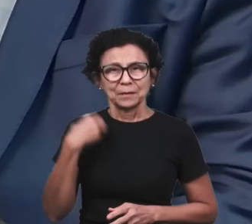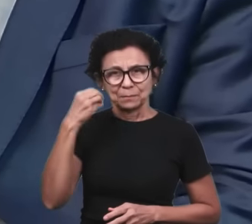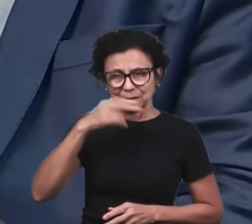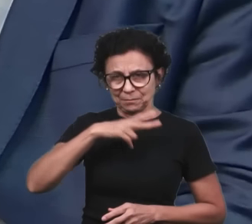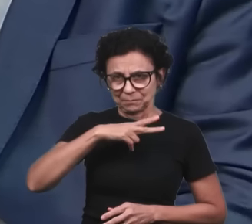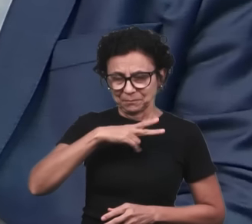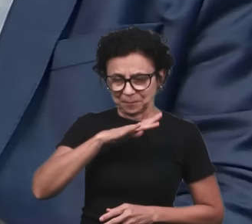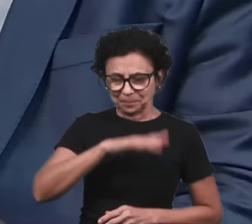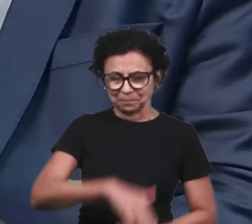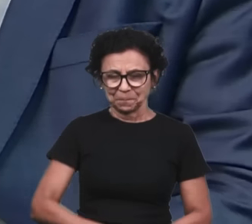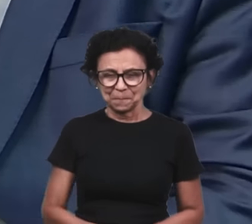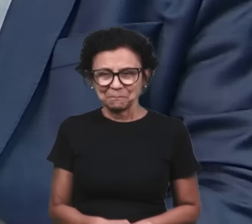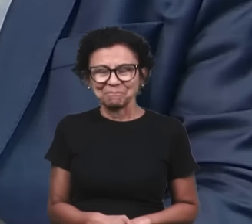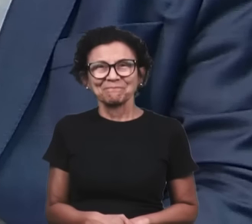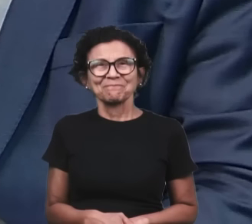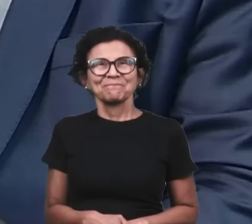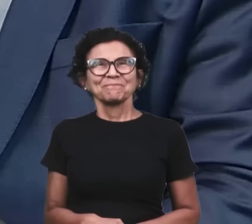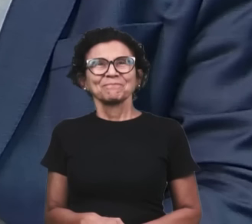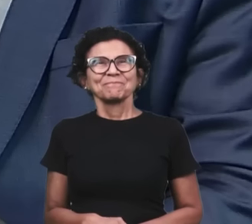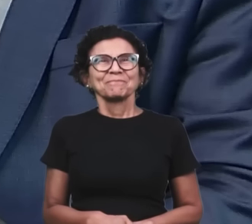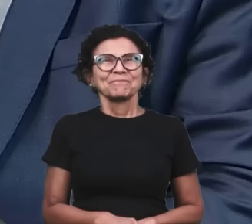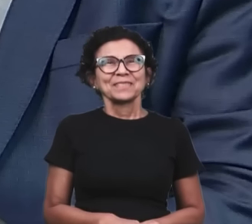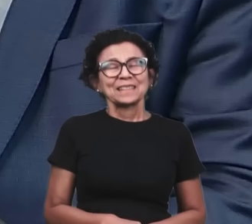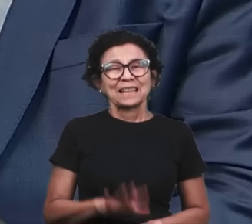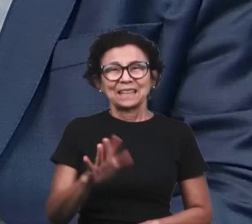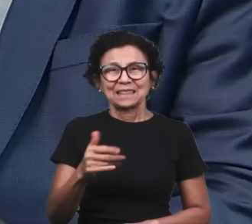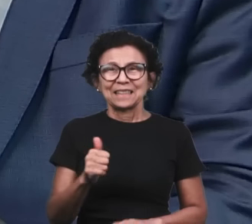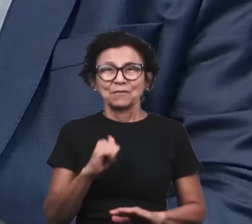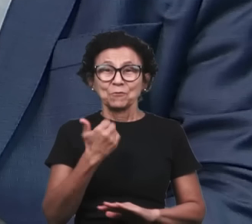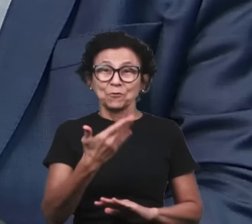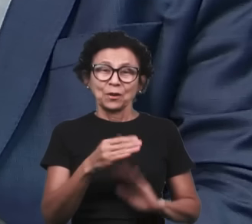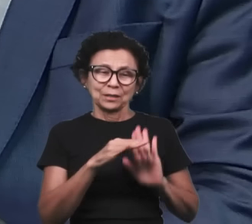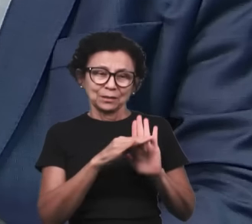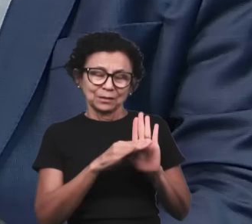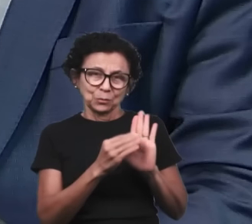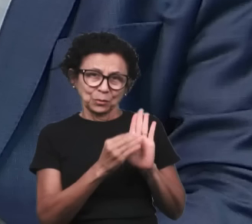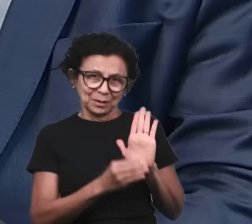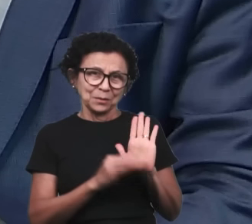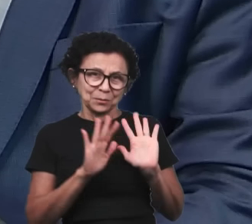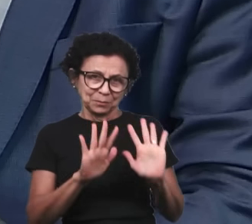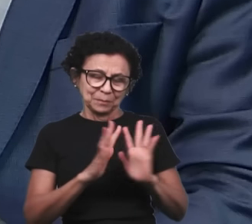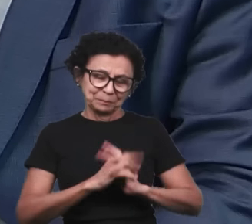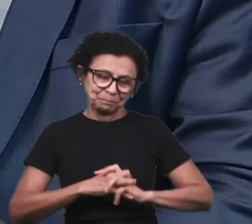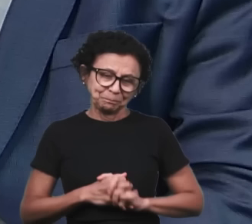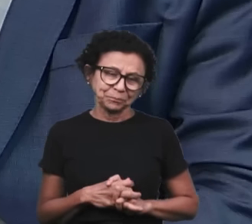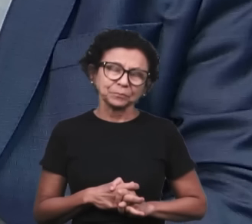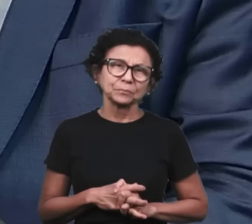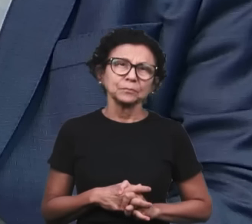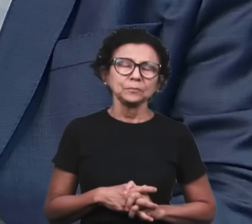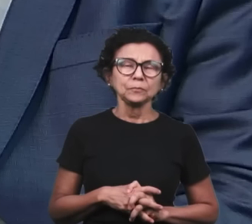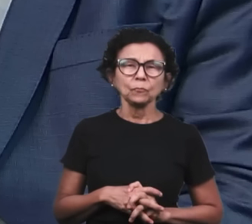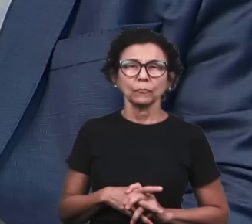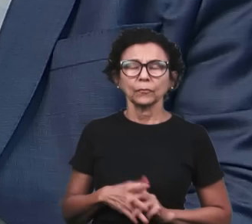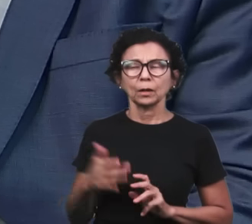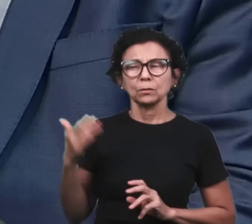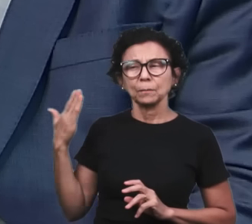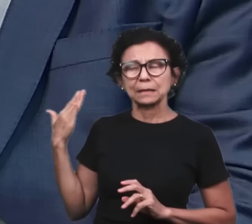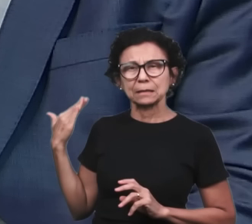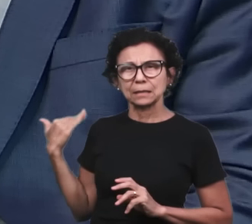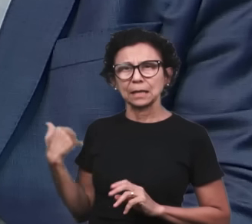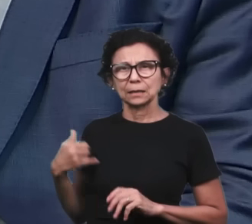aqui. Não estava nem na programação aqui, mas quando eu vim para a igreja, eu vim